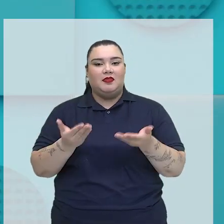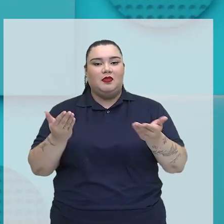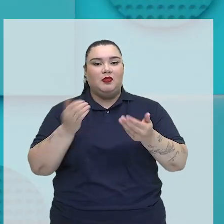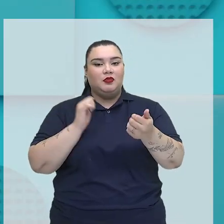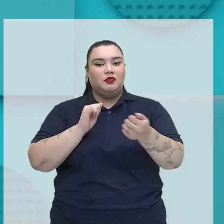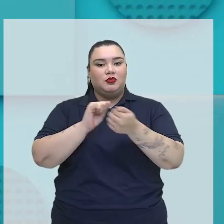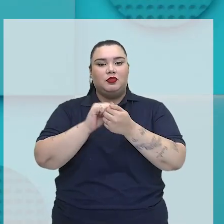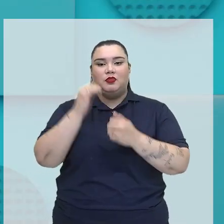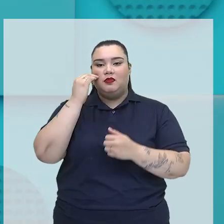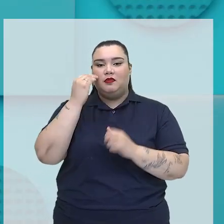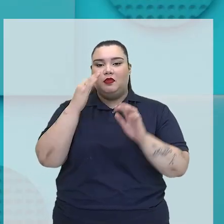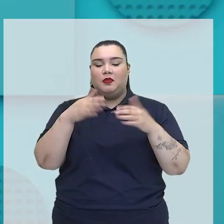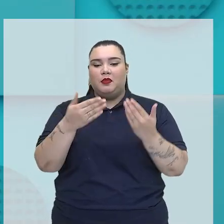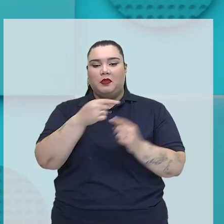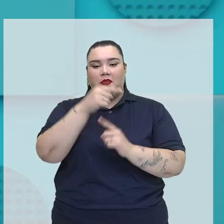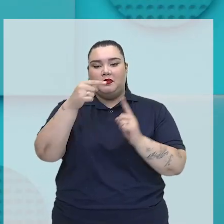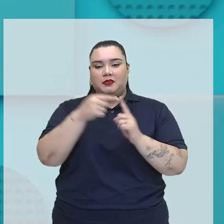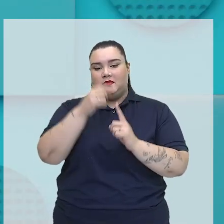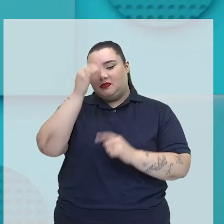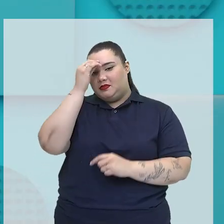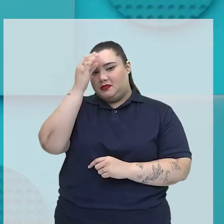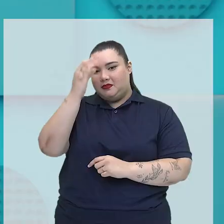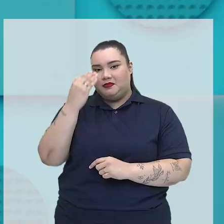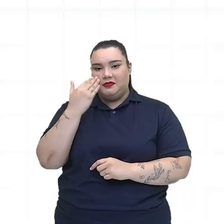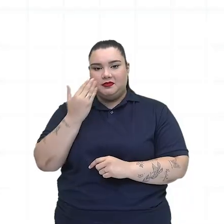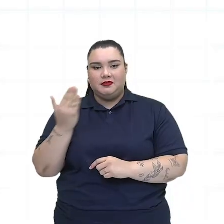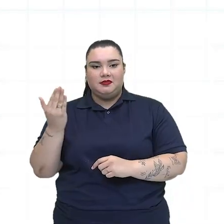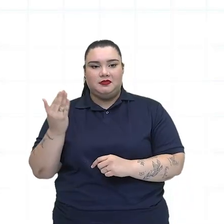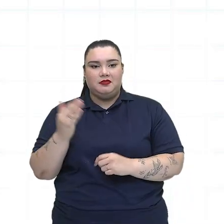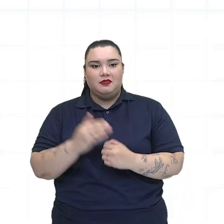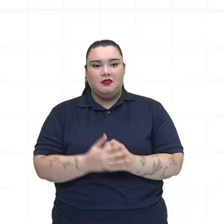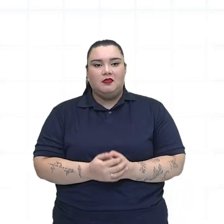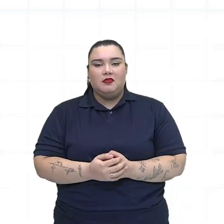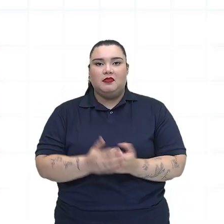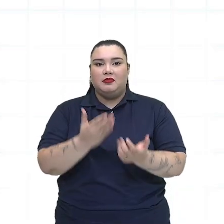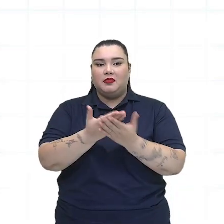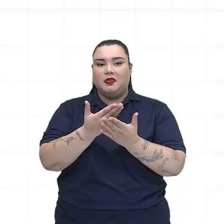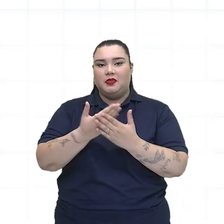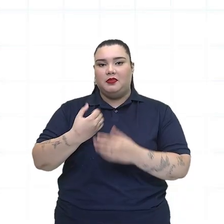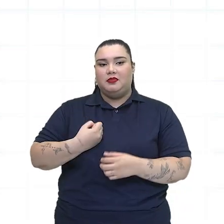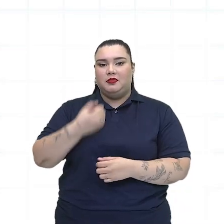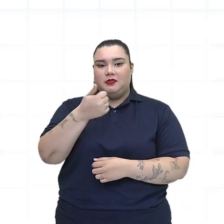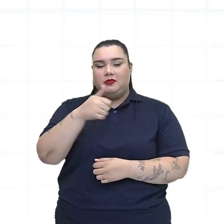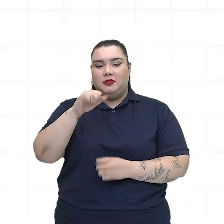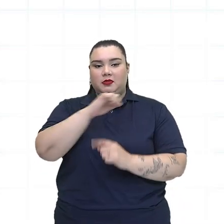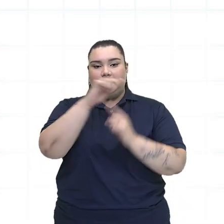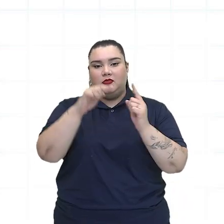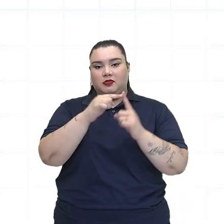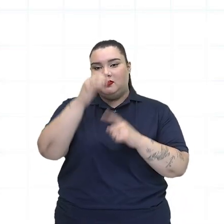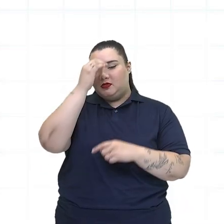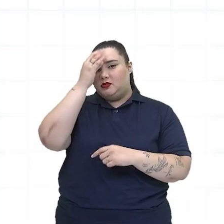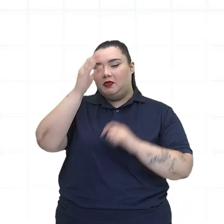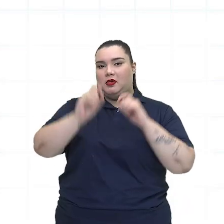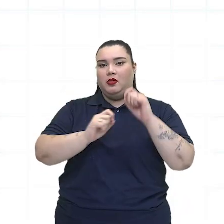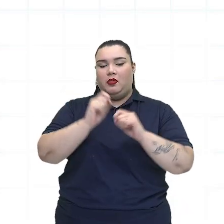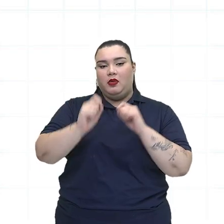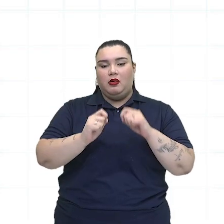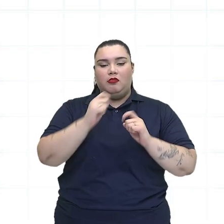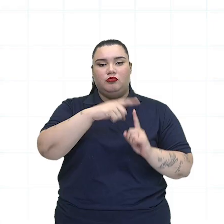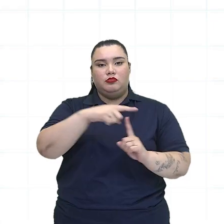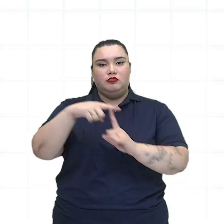para fazer a leitura do objeto de conhecimento da nossa aula. Aula 18, objeto de